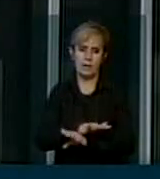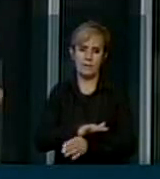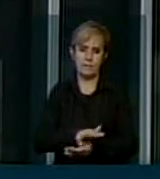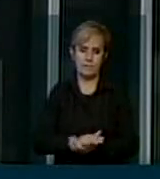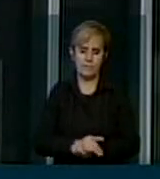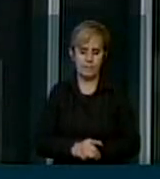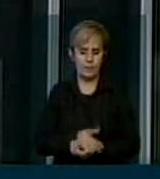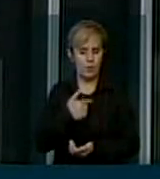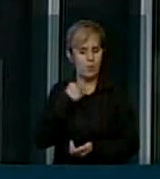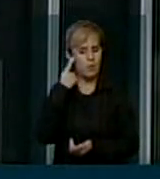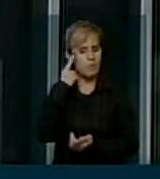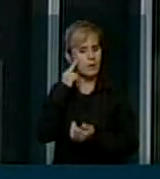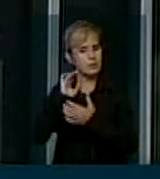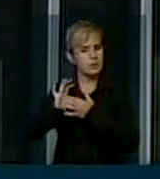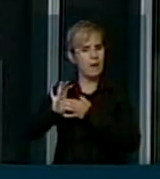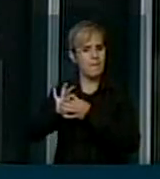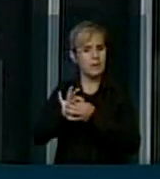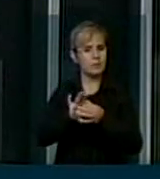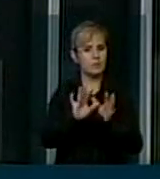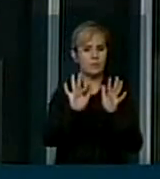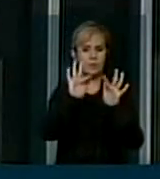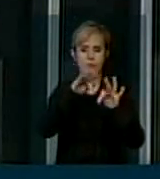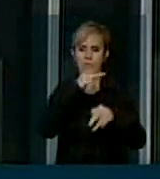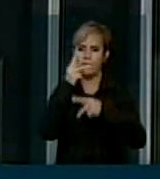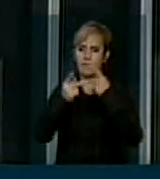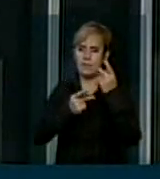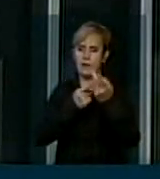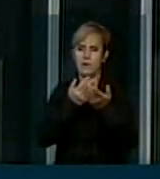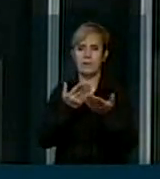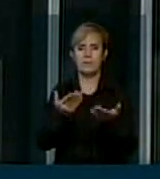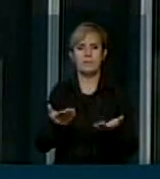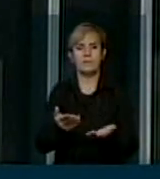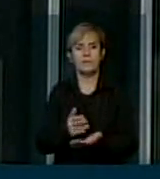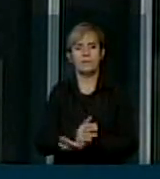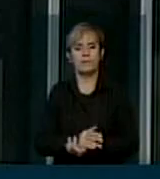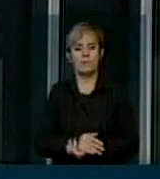linha de raciocínio e finalizar os meus argumentos.